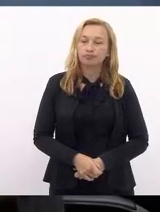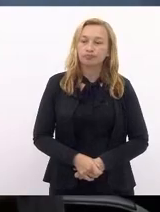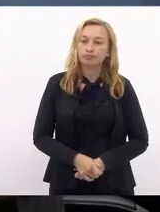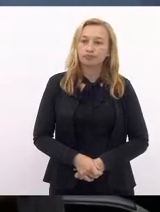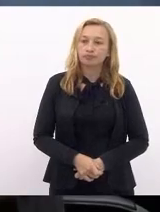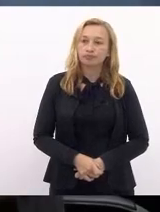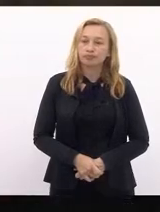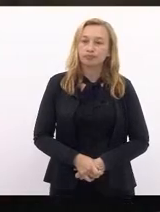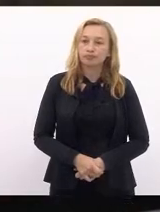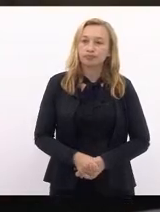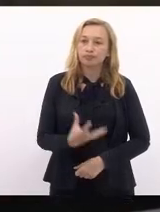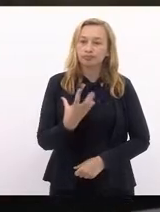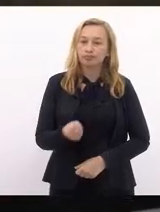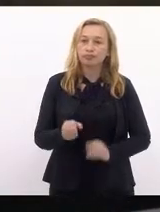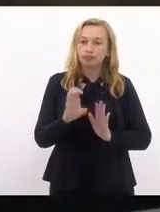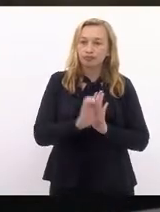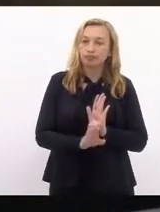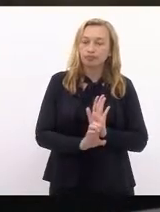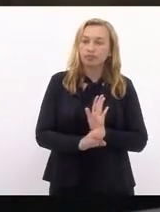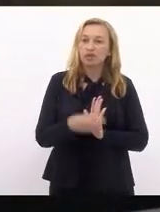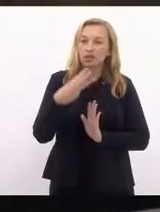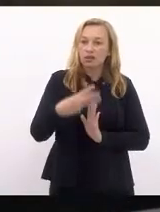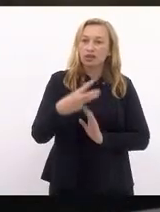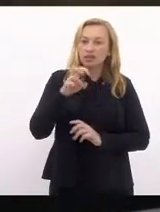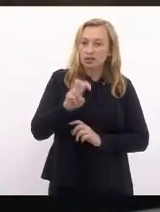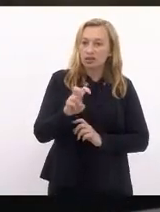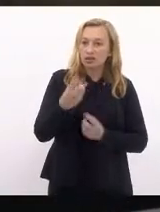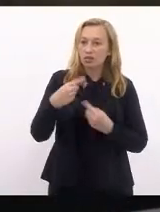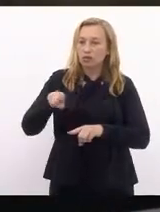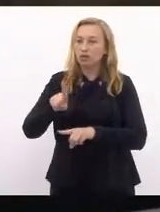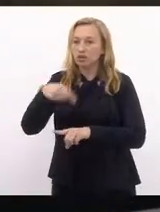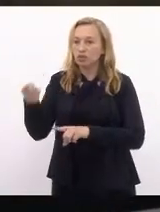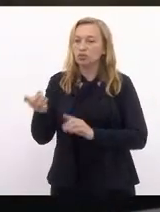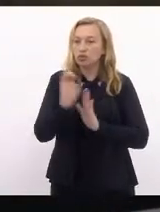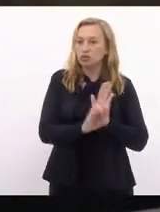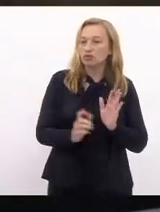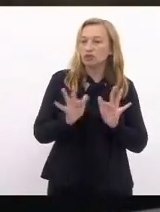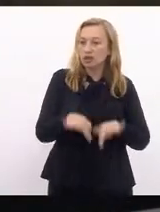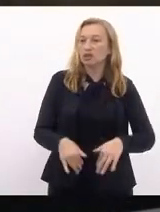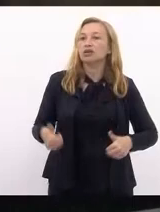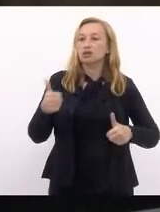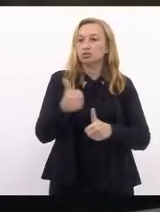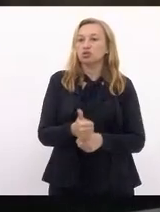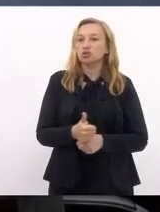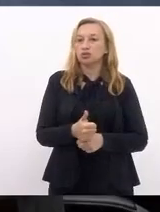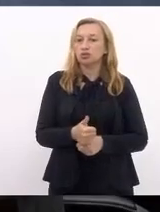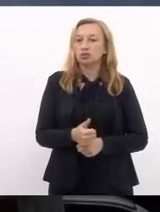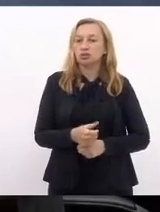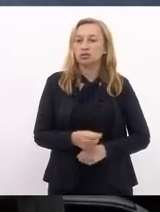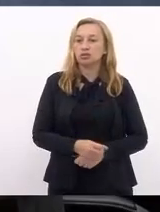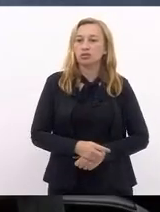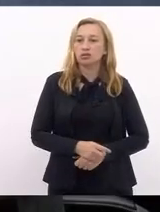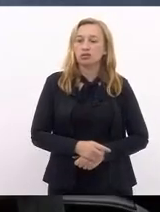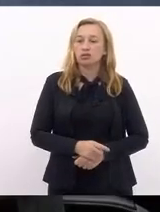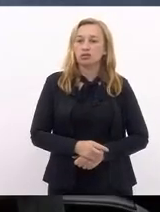e favoráveis emendas 3 e 5 contrários demais emendas concluindo o substitutivo